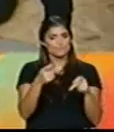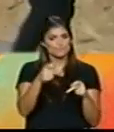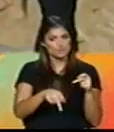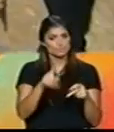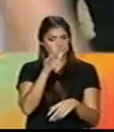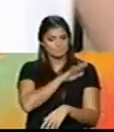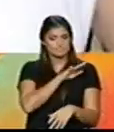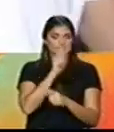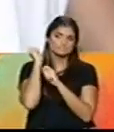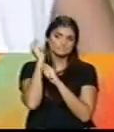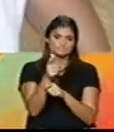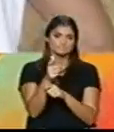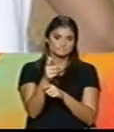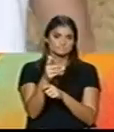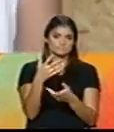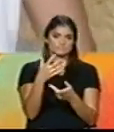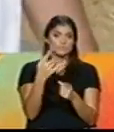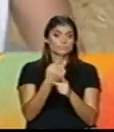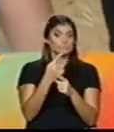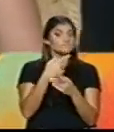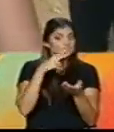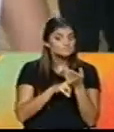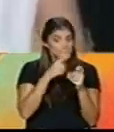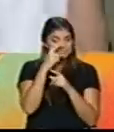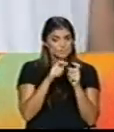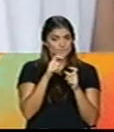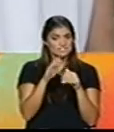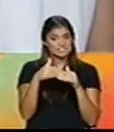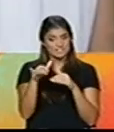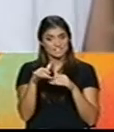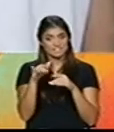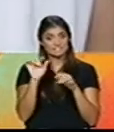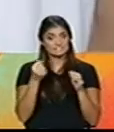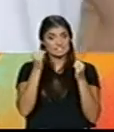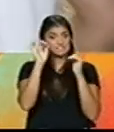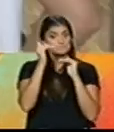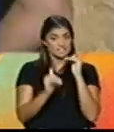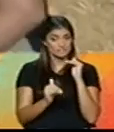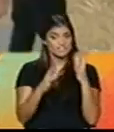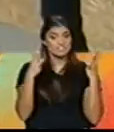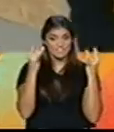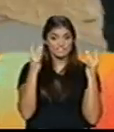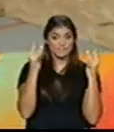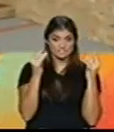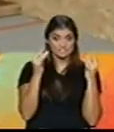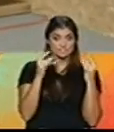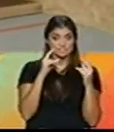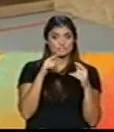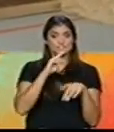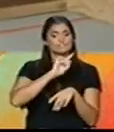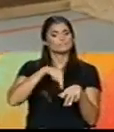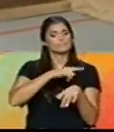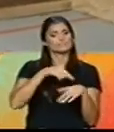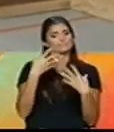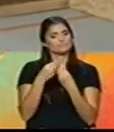vir experimentar, a lançar machados connosco. E uma coisa é certa, toda a gente sai daqui, sai com muito menos stress, divertem-se e passam aqui um bom bocado